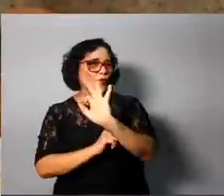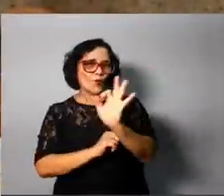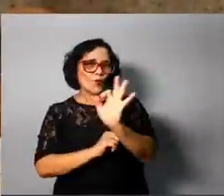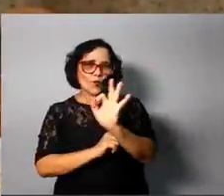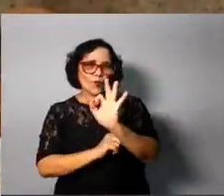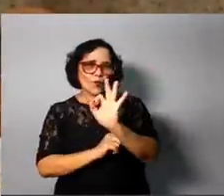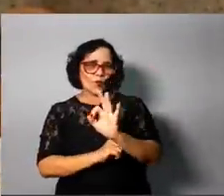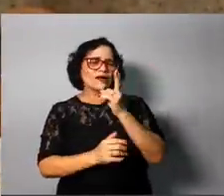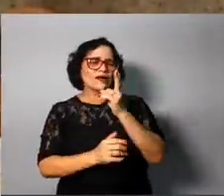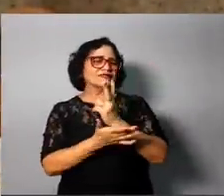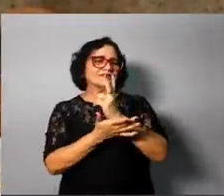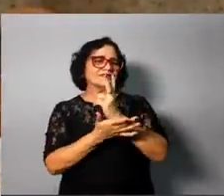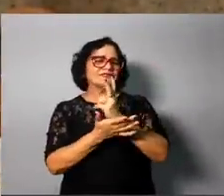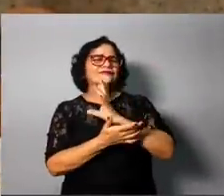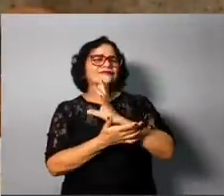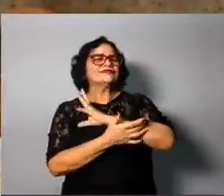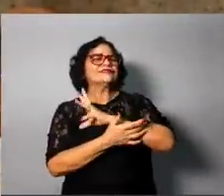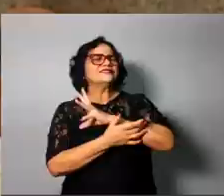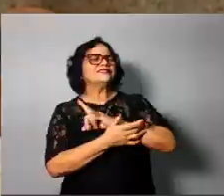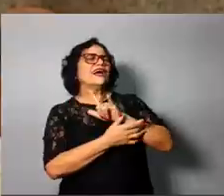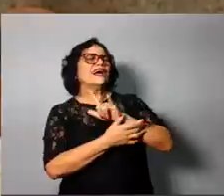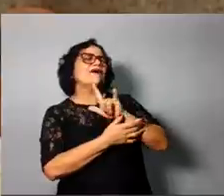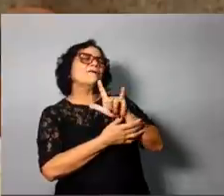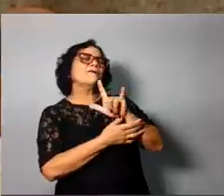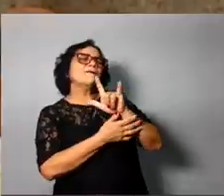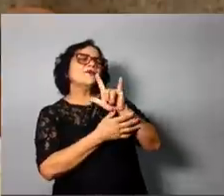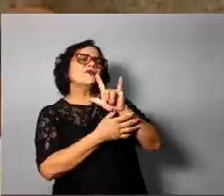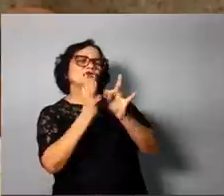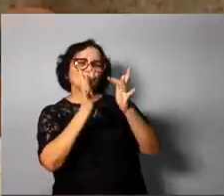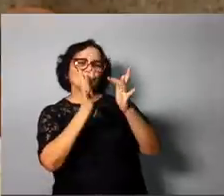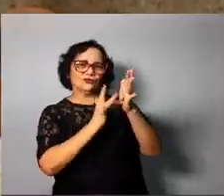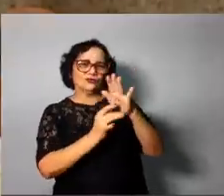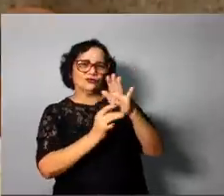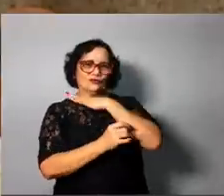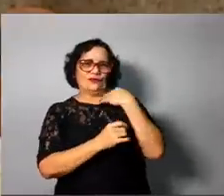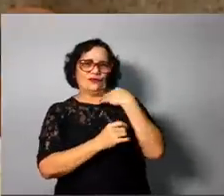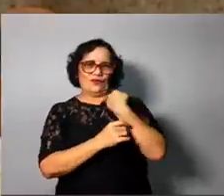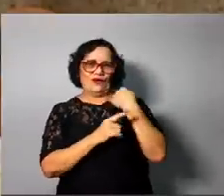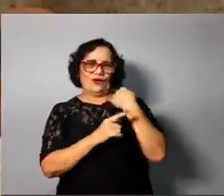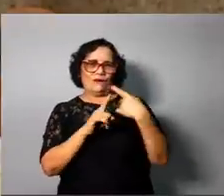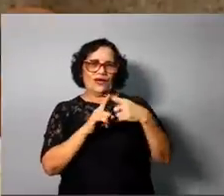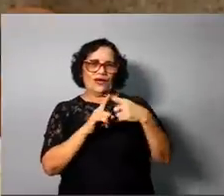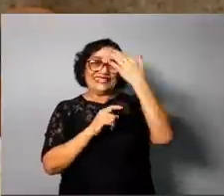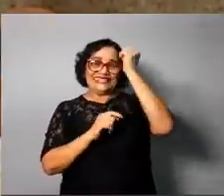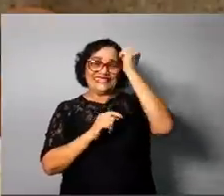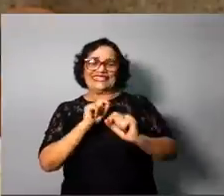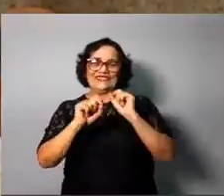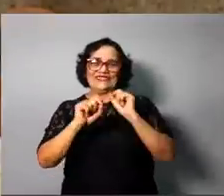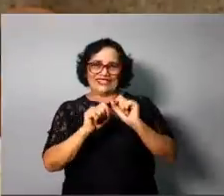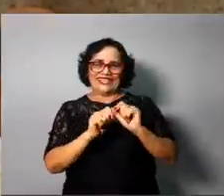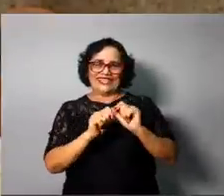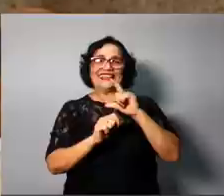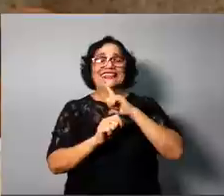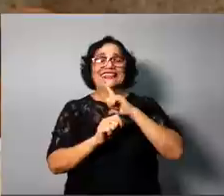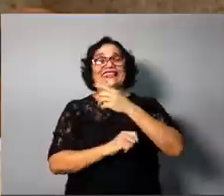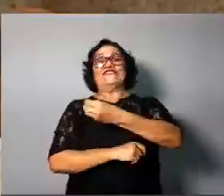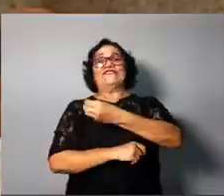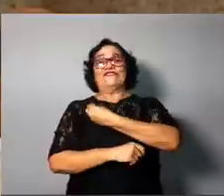está cheia de amor pela sua morte, porque sabe que dela tem a vida.